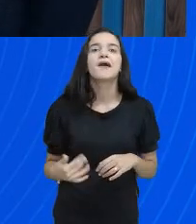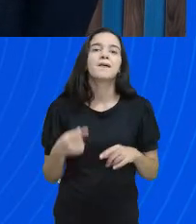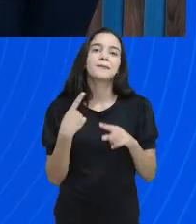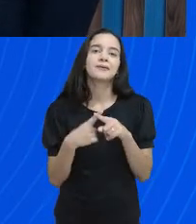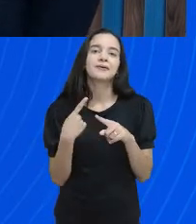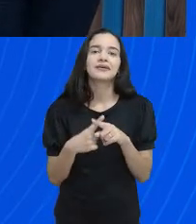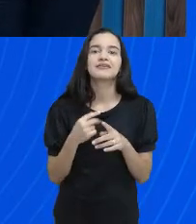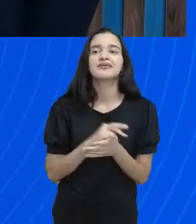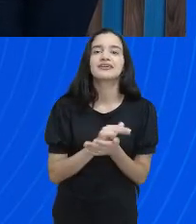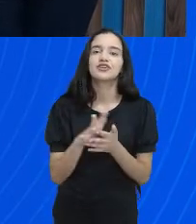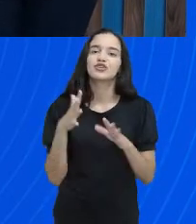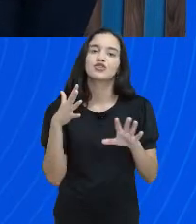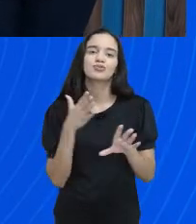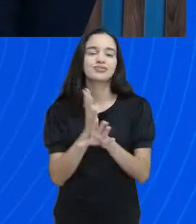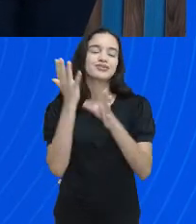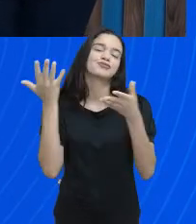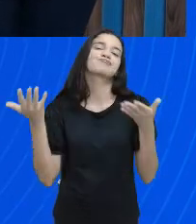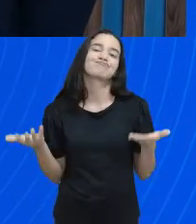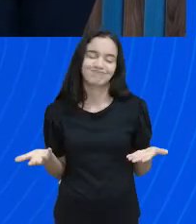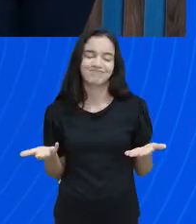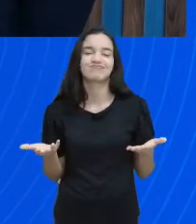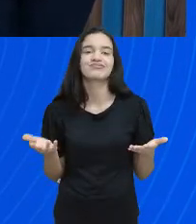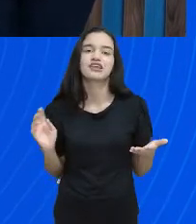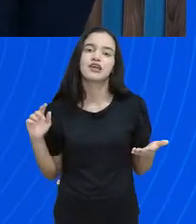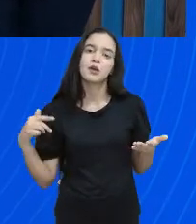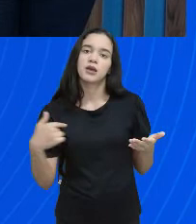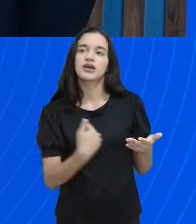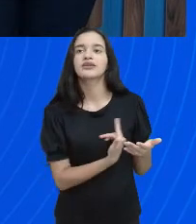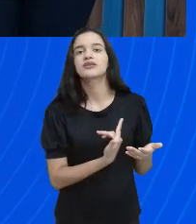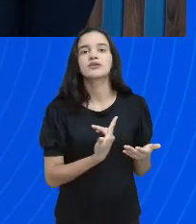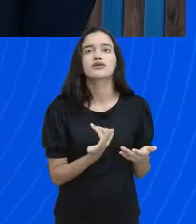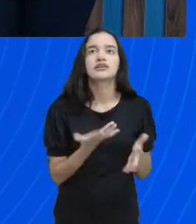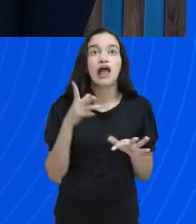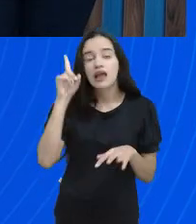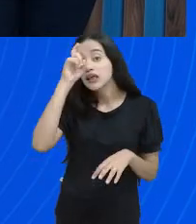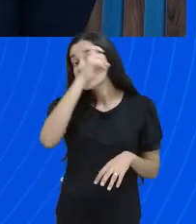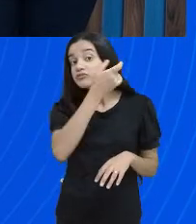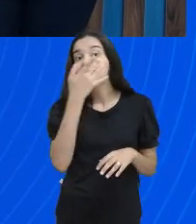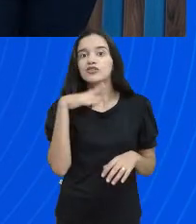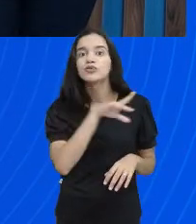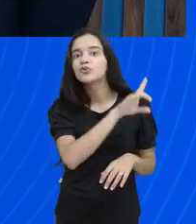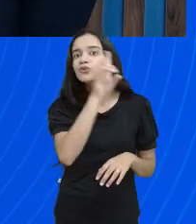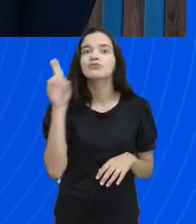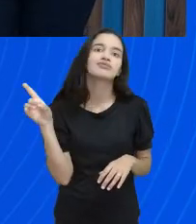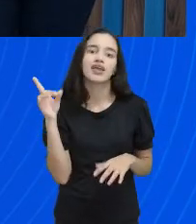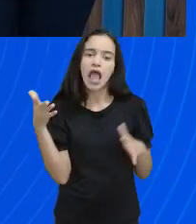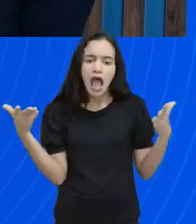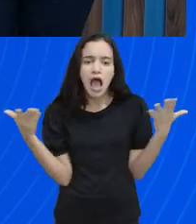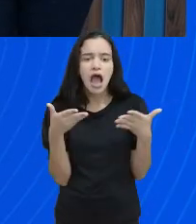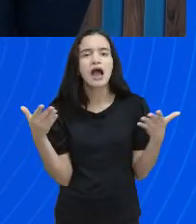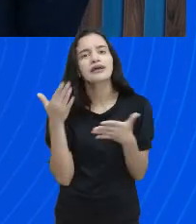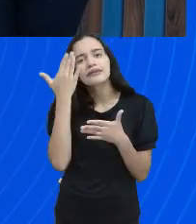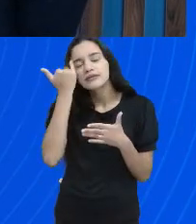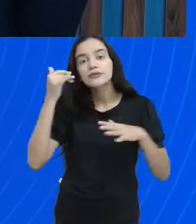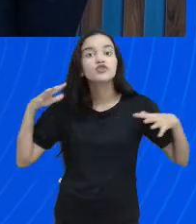coisa para ser descoberta, né, professora? Que a gente, é bem difícil de um dia a gente, não, agora sabemos todos os elementos,